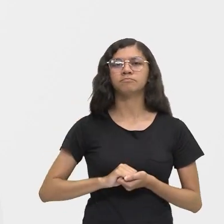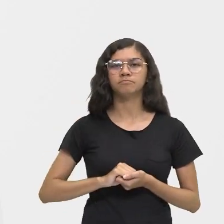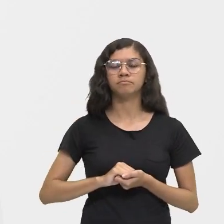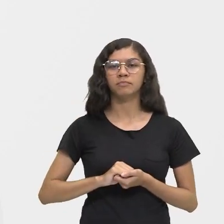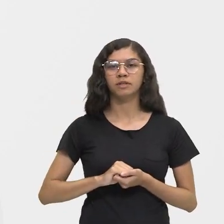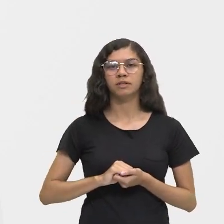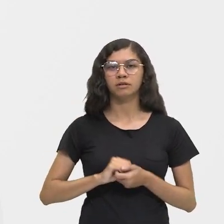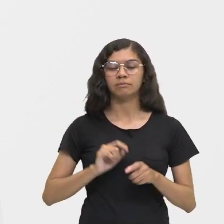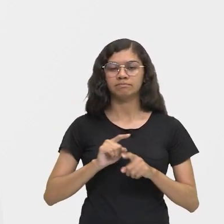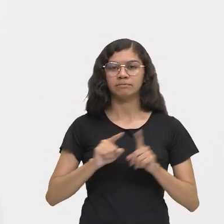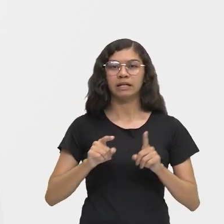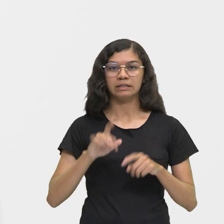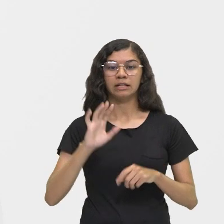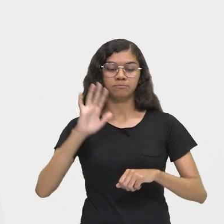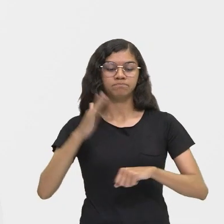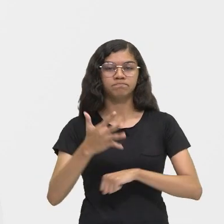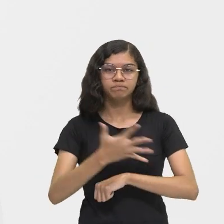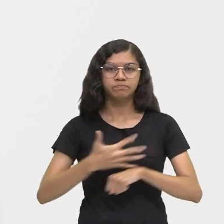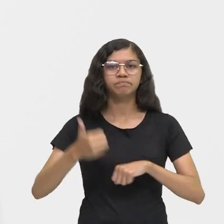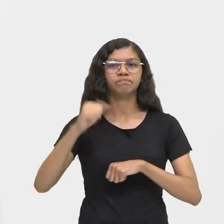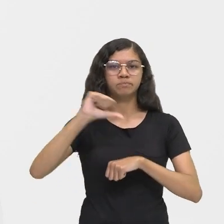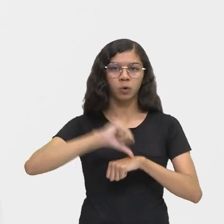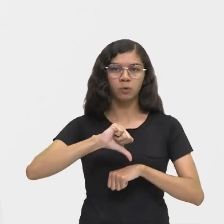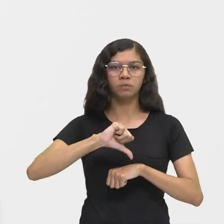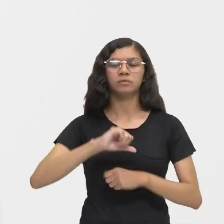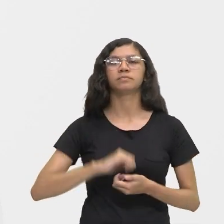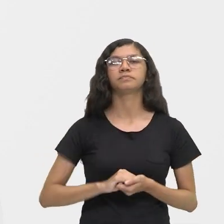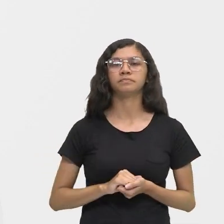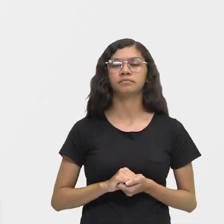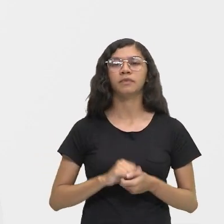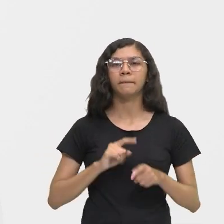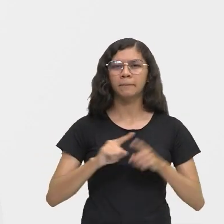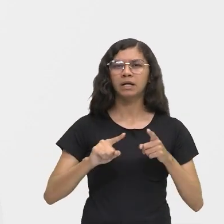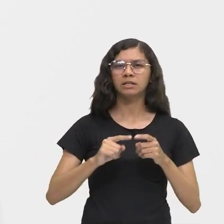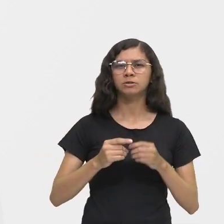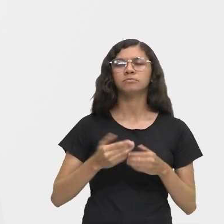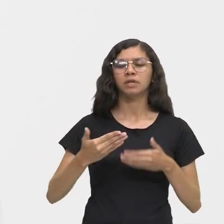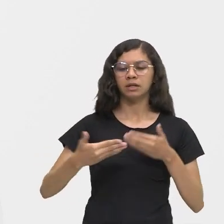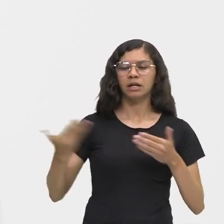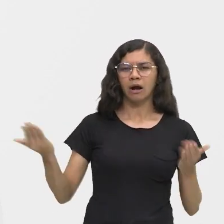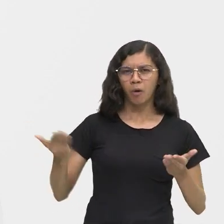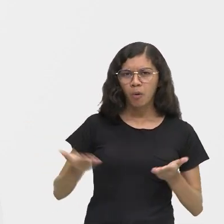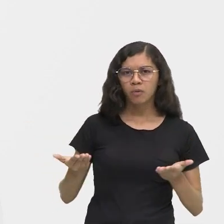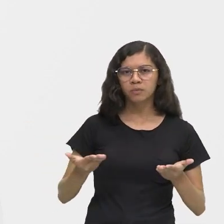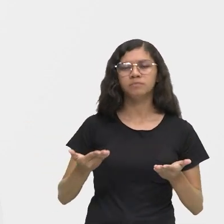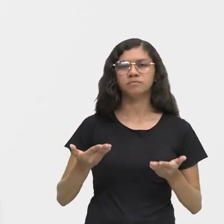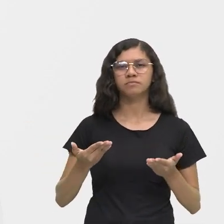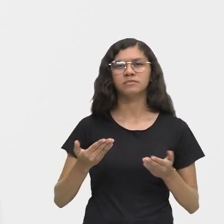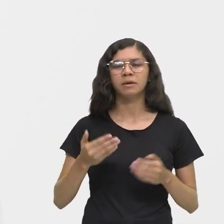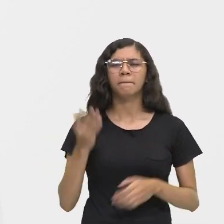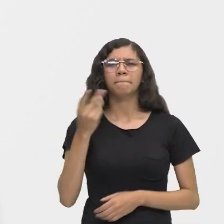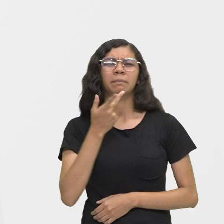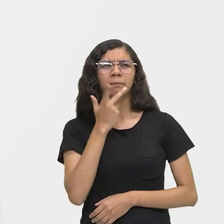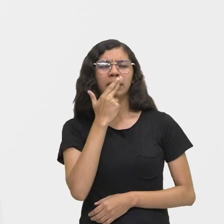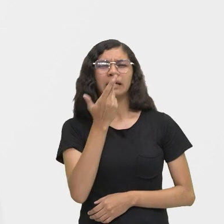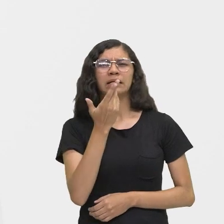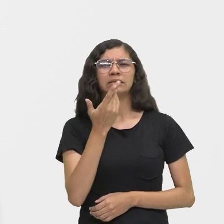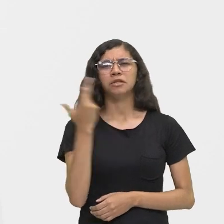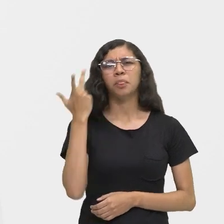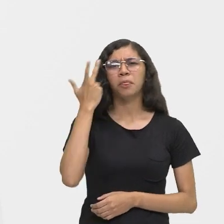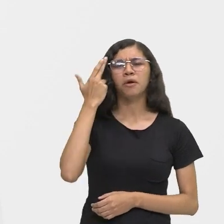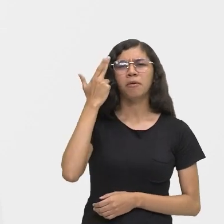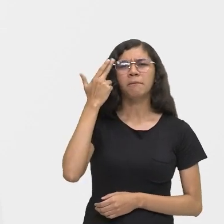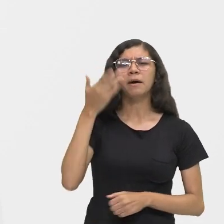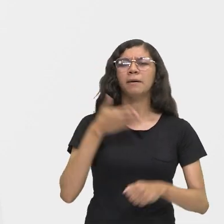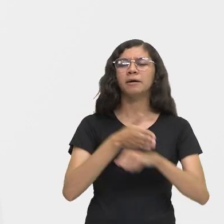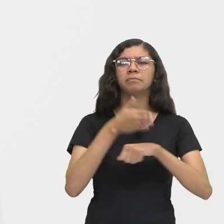para aplicar golpes. Porém, nos últimos tempos, tem se tornado cada vez mais comum que eles participem